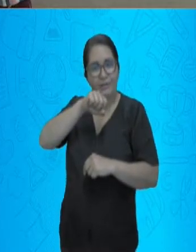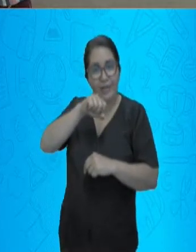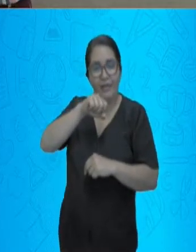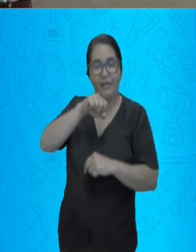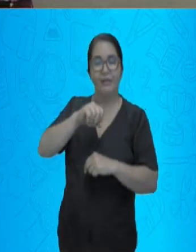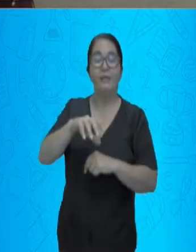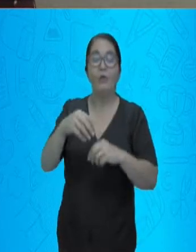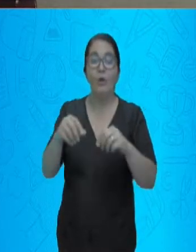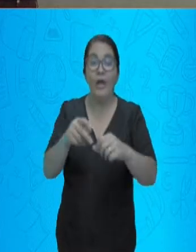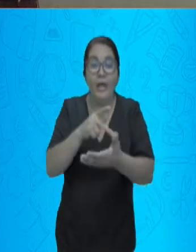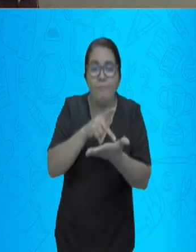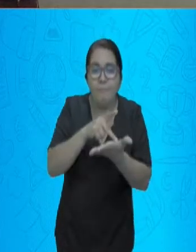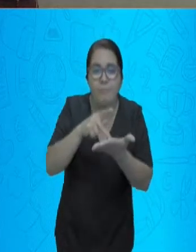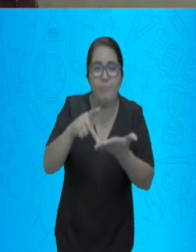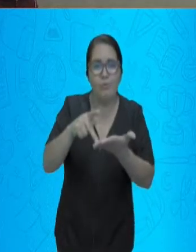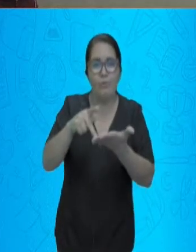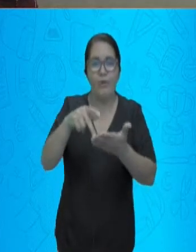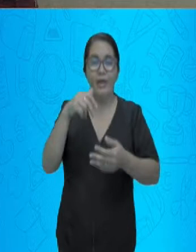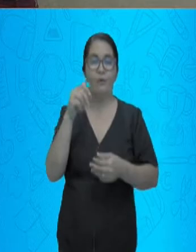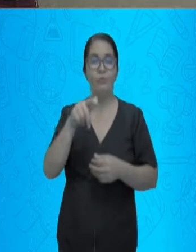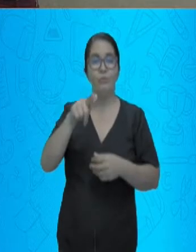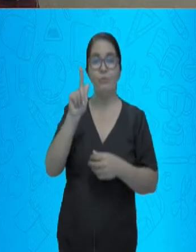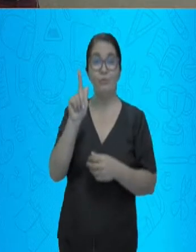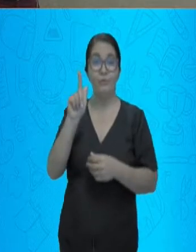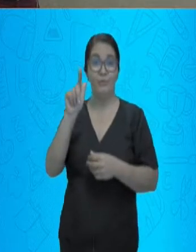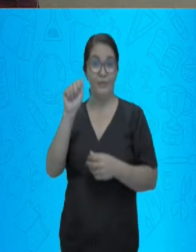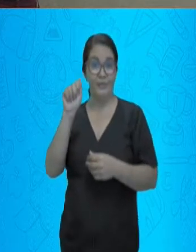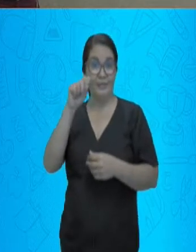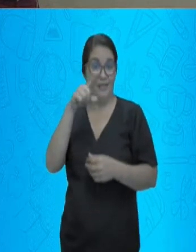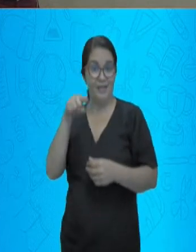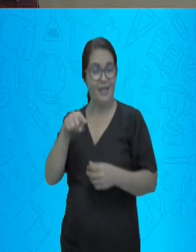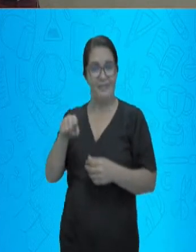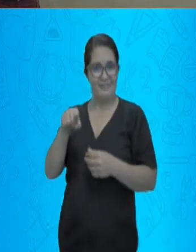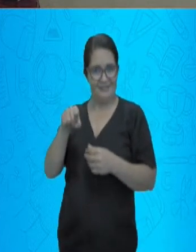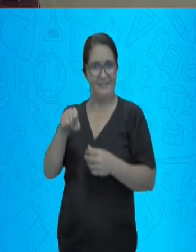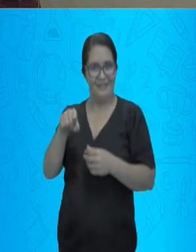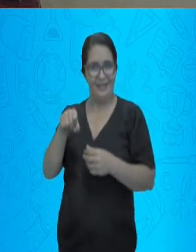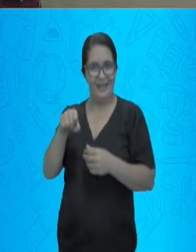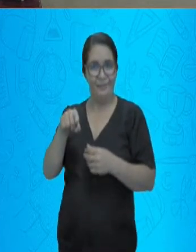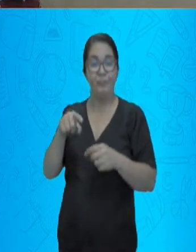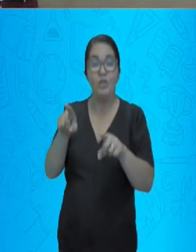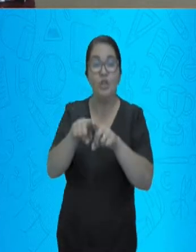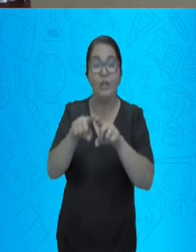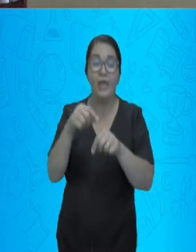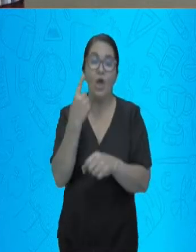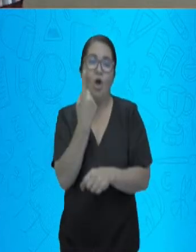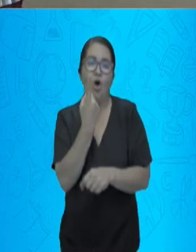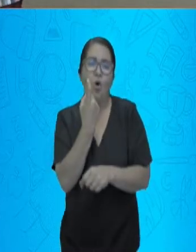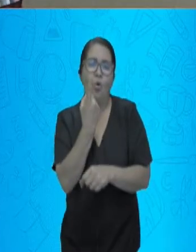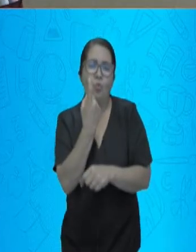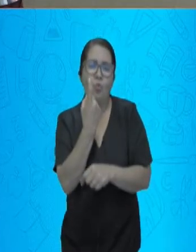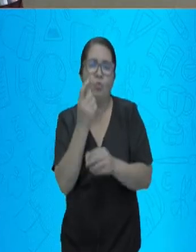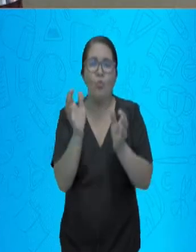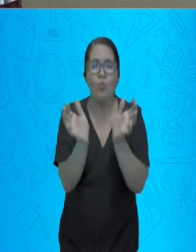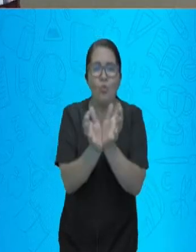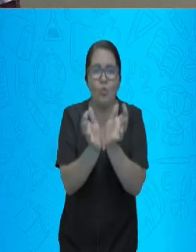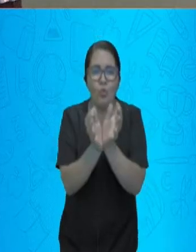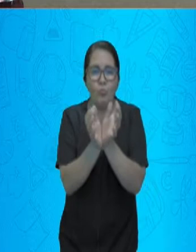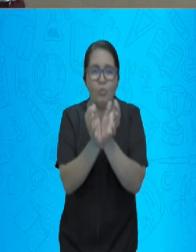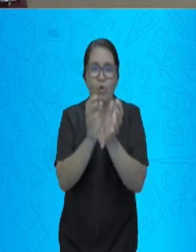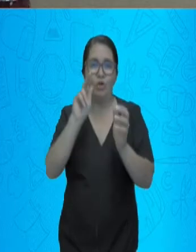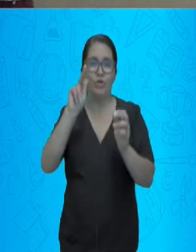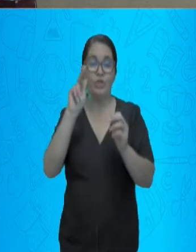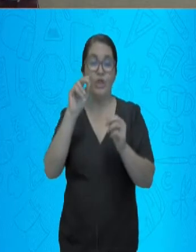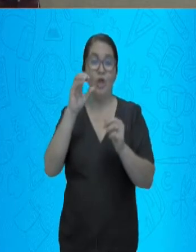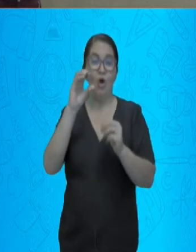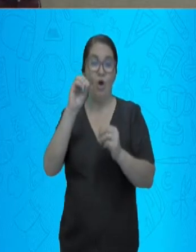ela é pura, simples, só tem oxigênio na sua constituição. E o outro exemplo que aparece